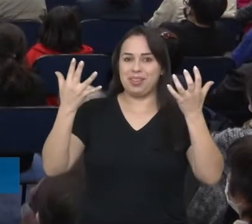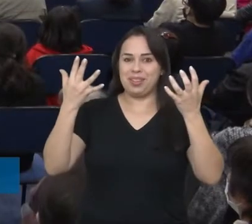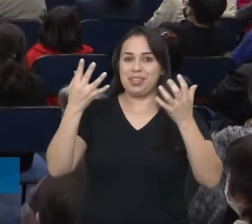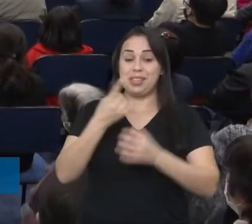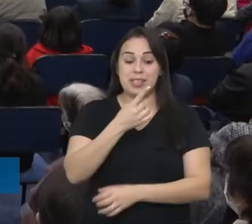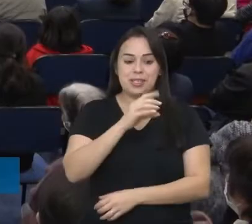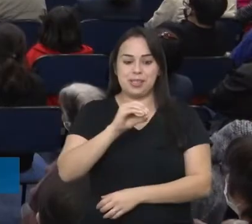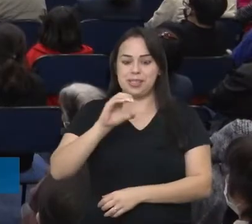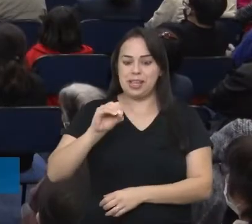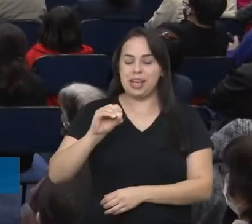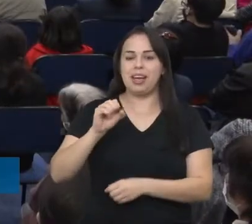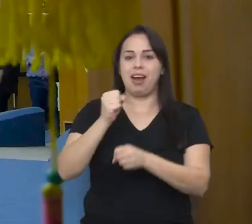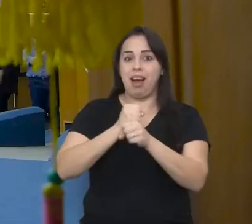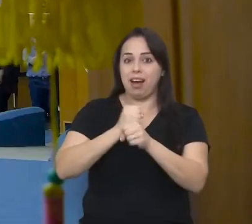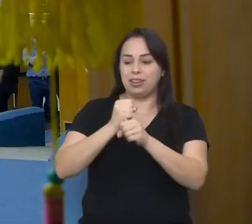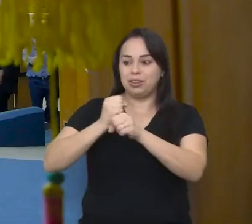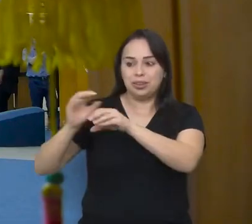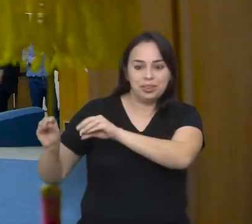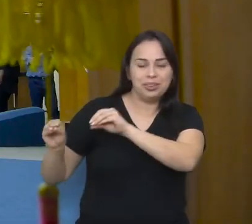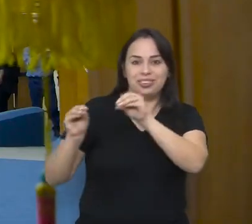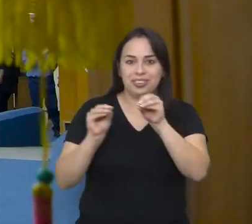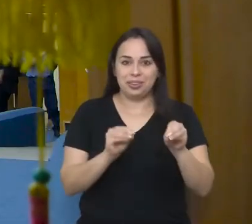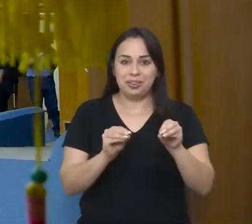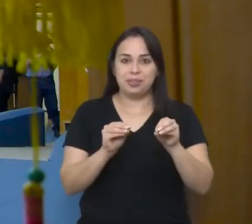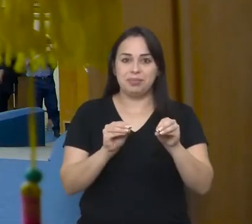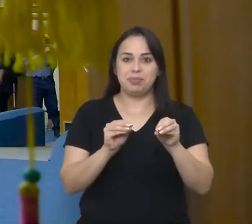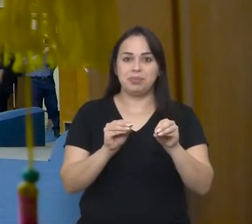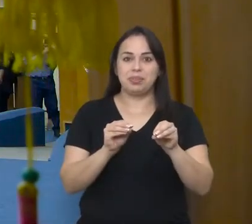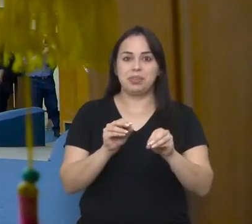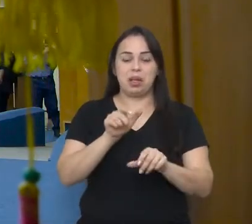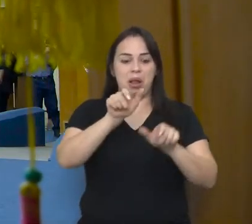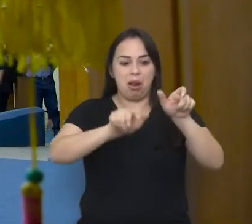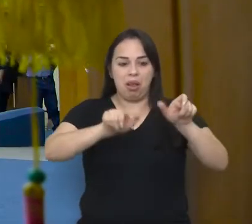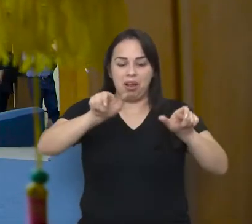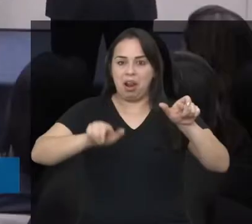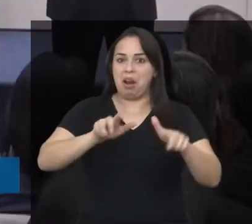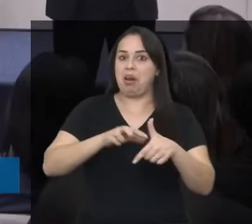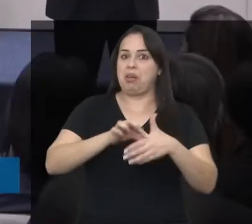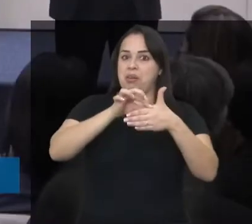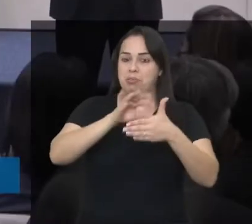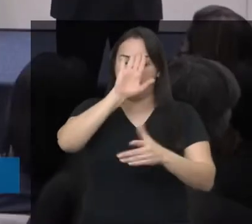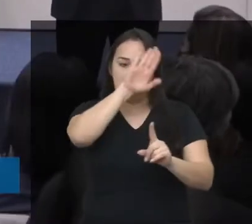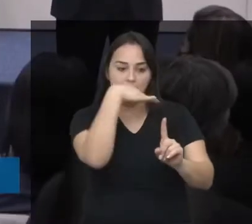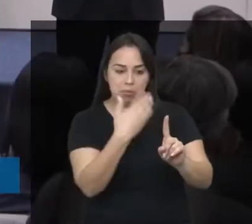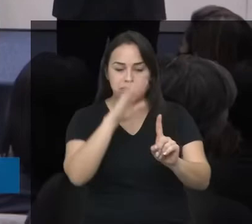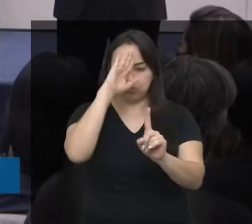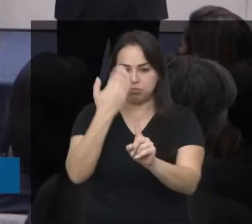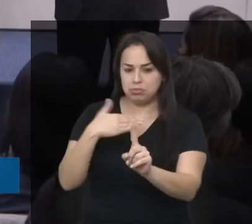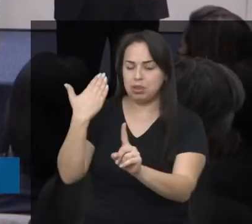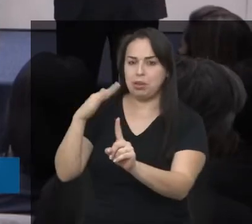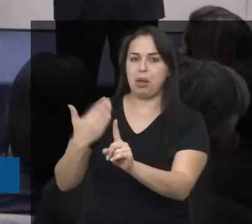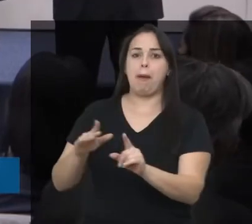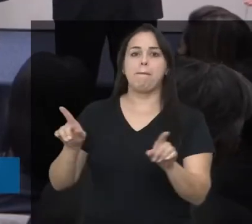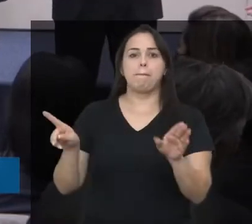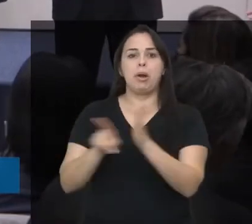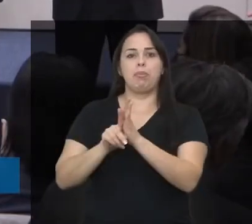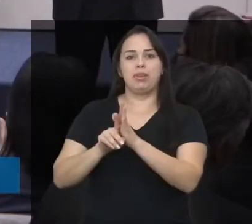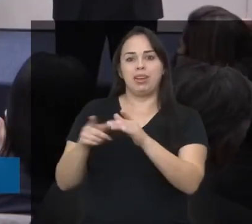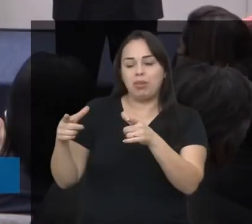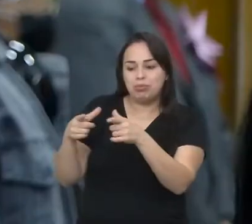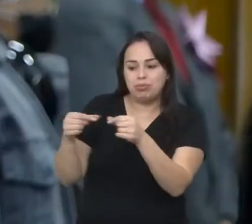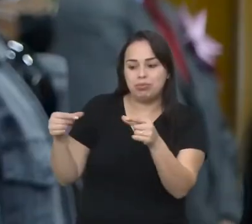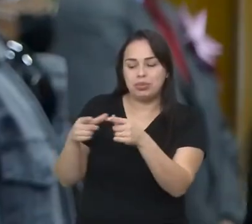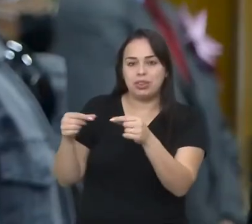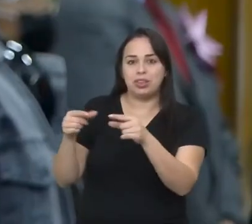foi espaço para a celebração dos 100 anos da imigração japonesa no município, reunindo autoridades para homenagear